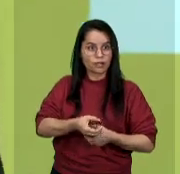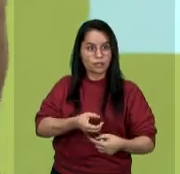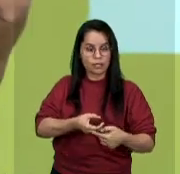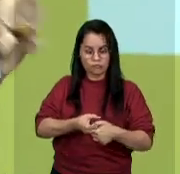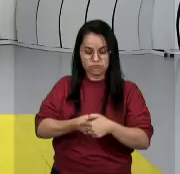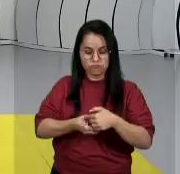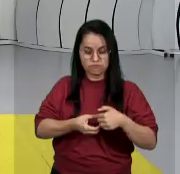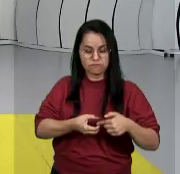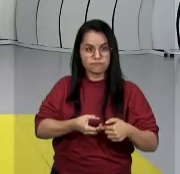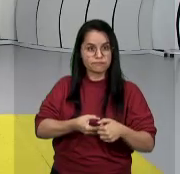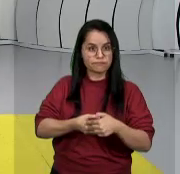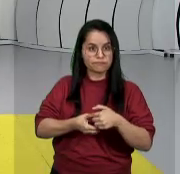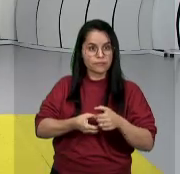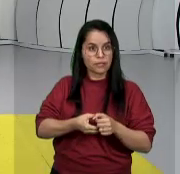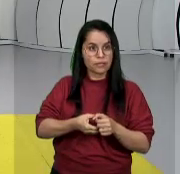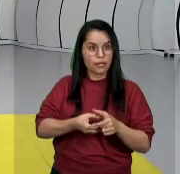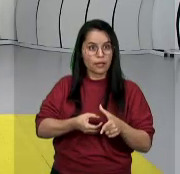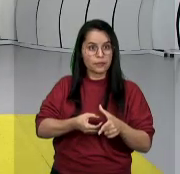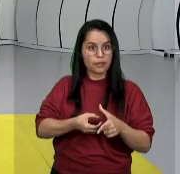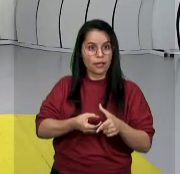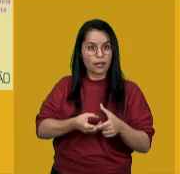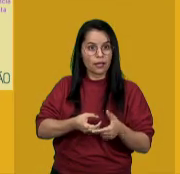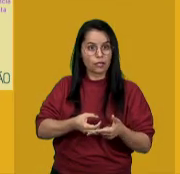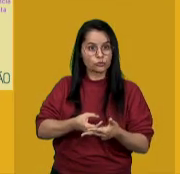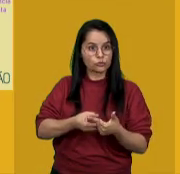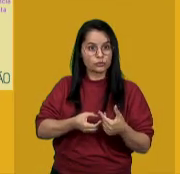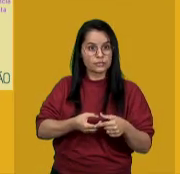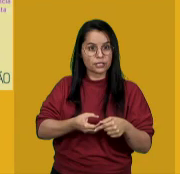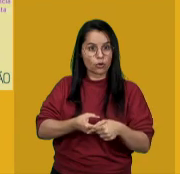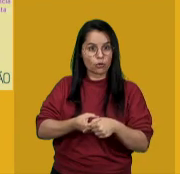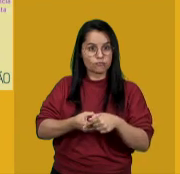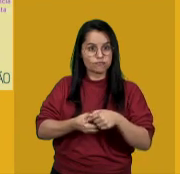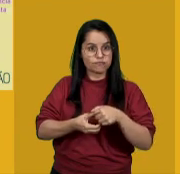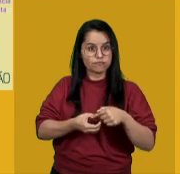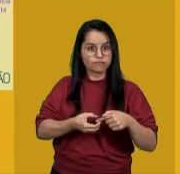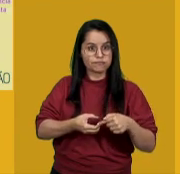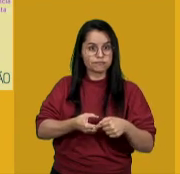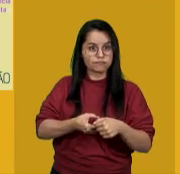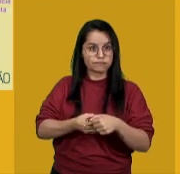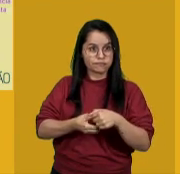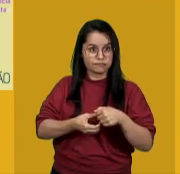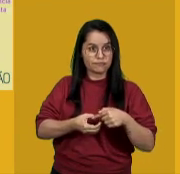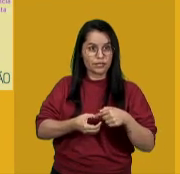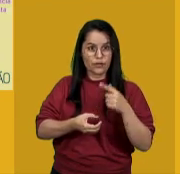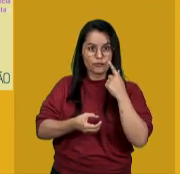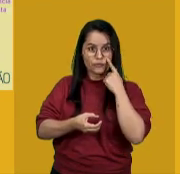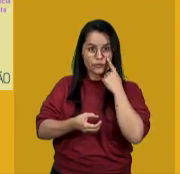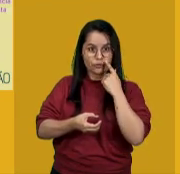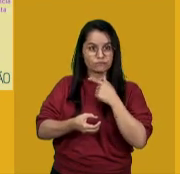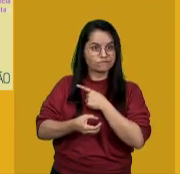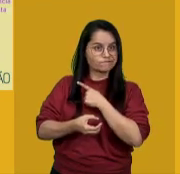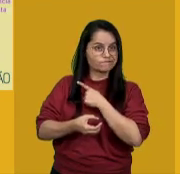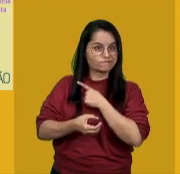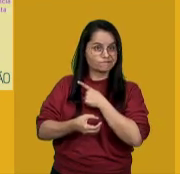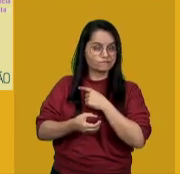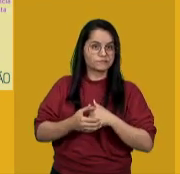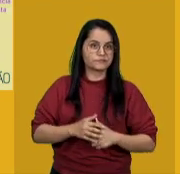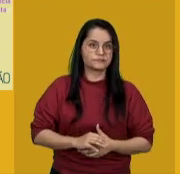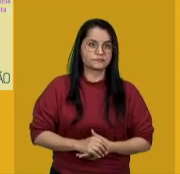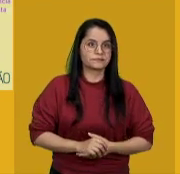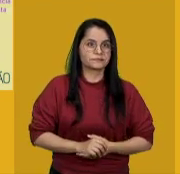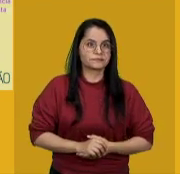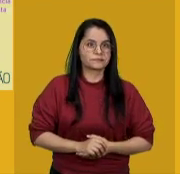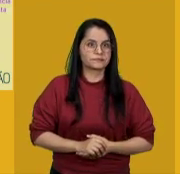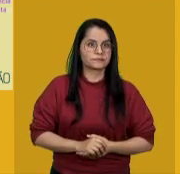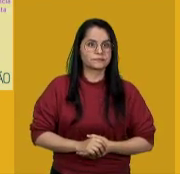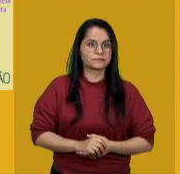estrutura aqui que está ampliada neste desenho aqui, ó, tá? Então, ali é a nossa medula.